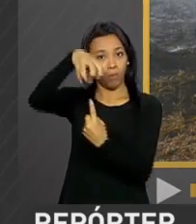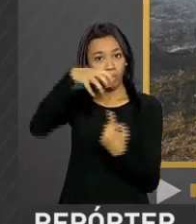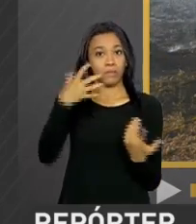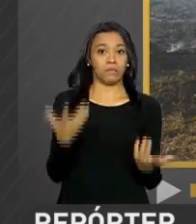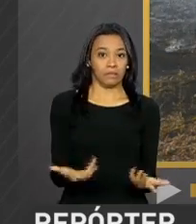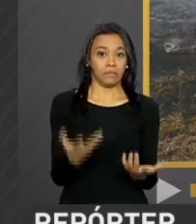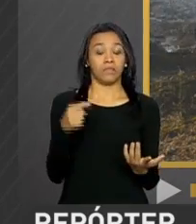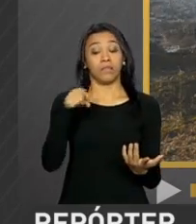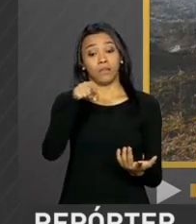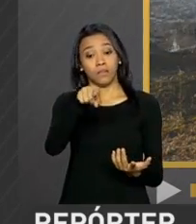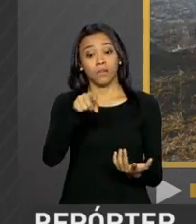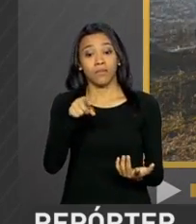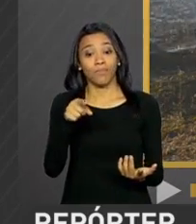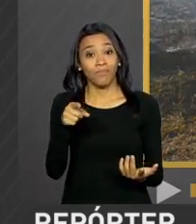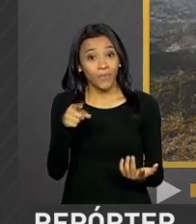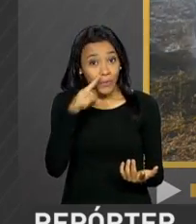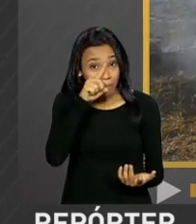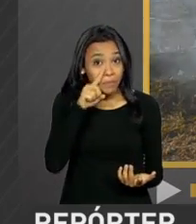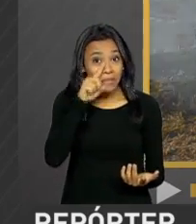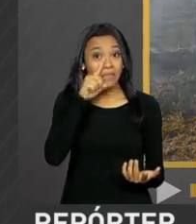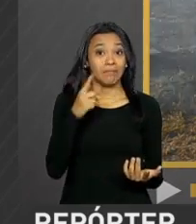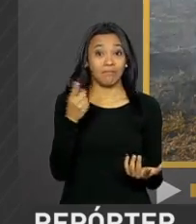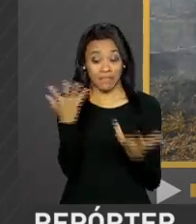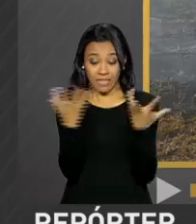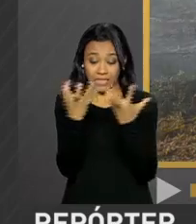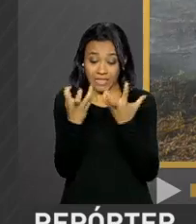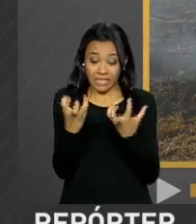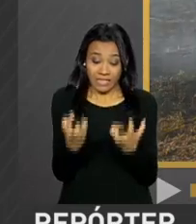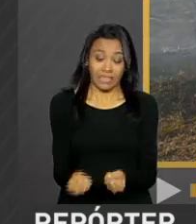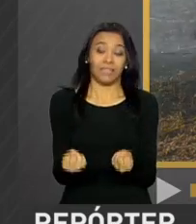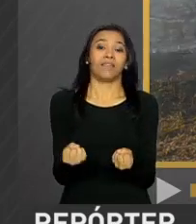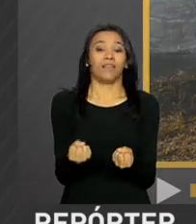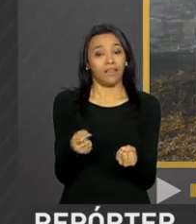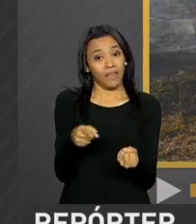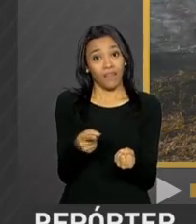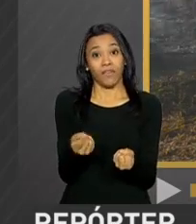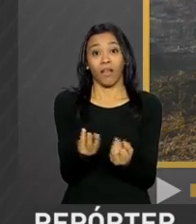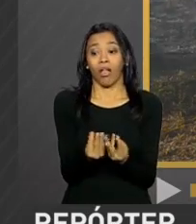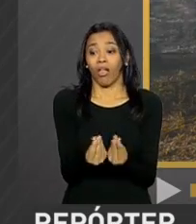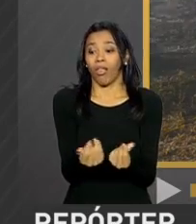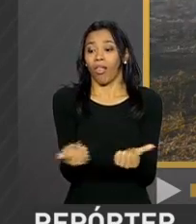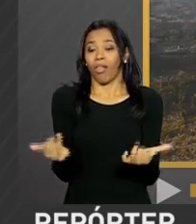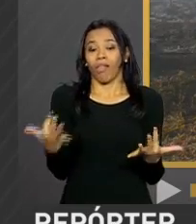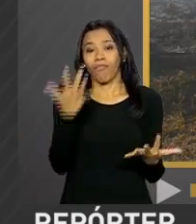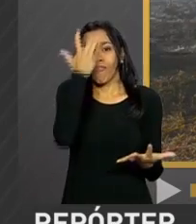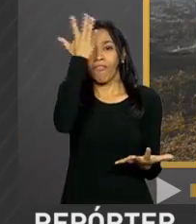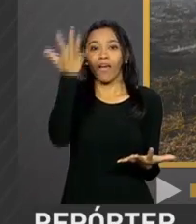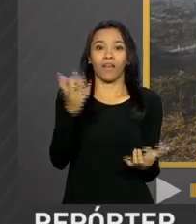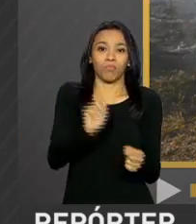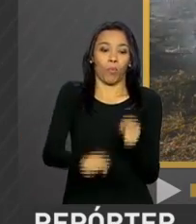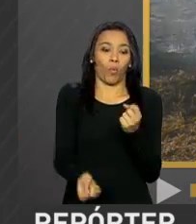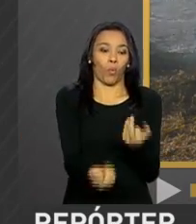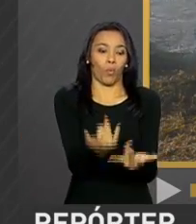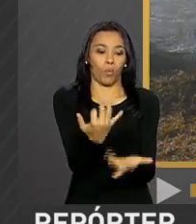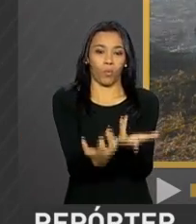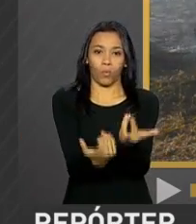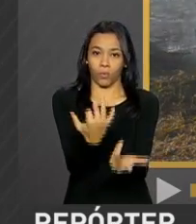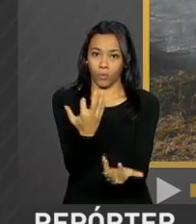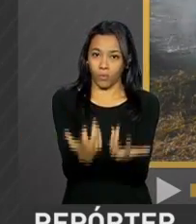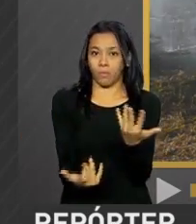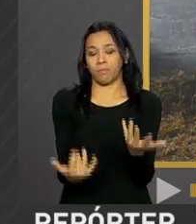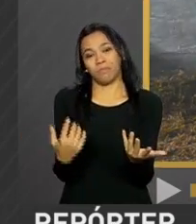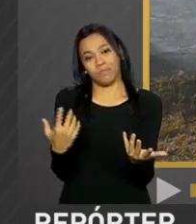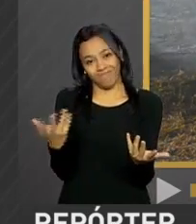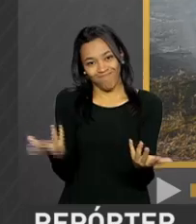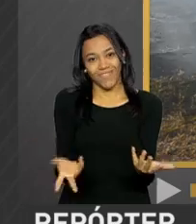desmatamento também em seguida do fogo. E o período de seca faz com que a vegetação esteja mais suscetível ao fogo, causando assim mais